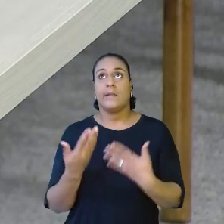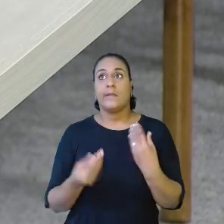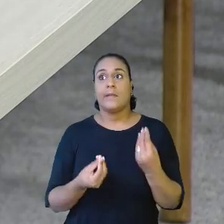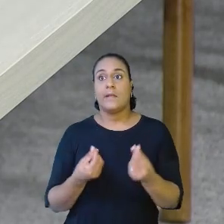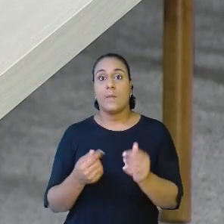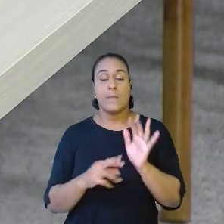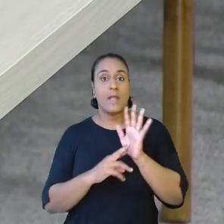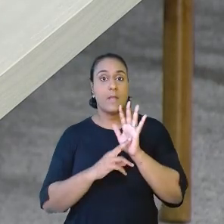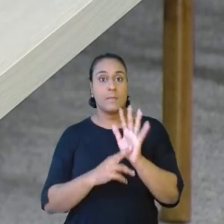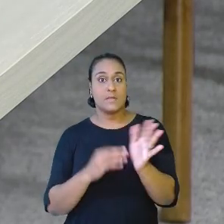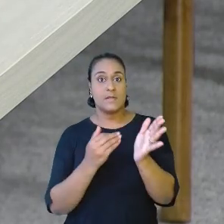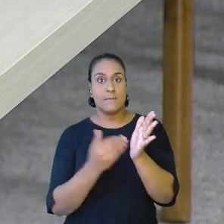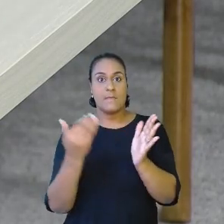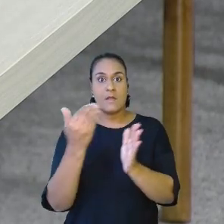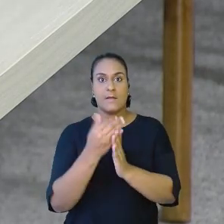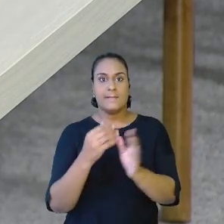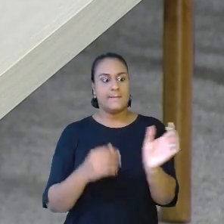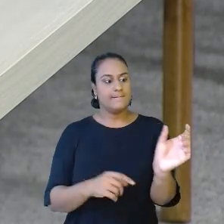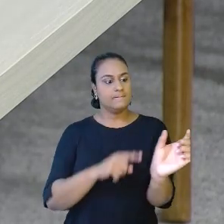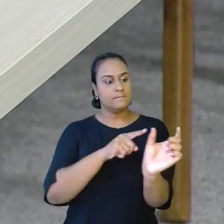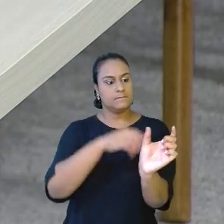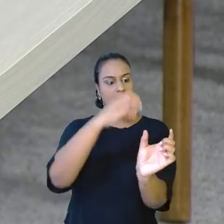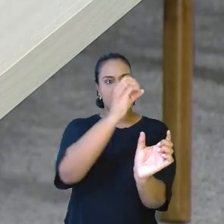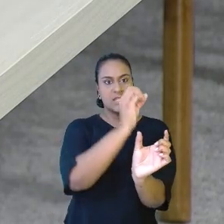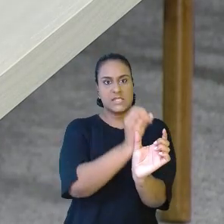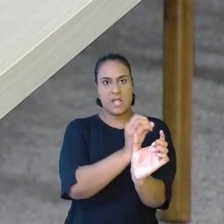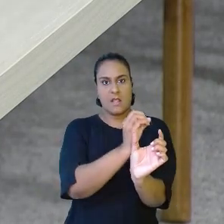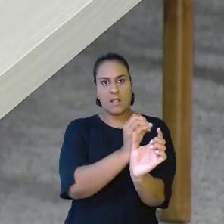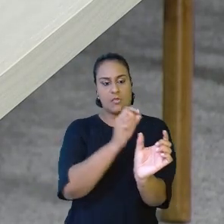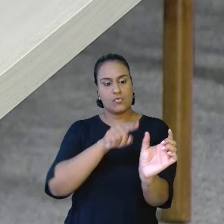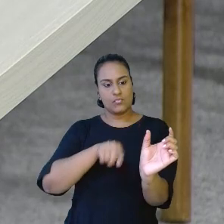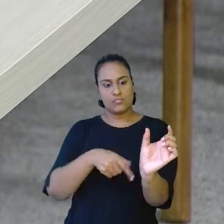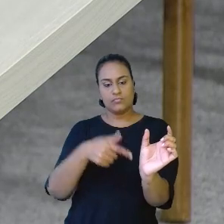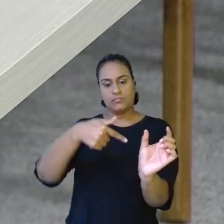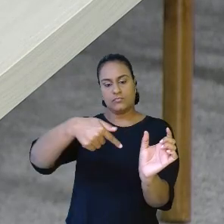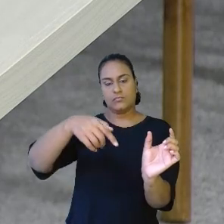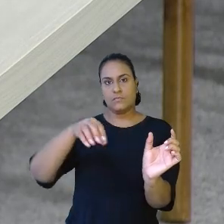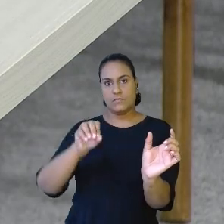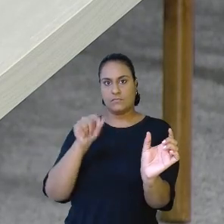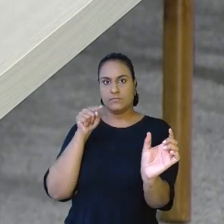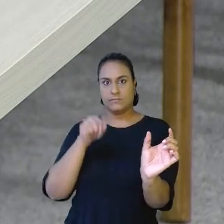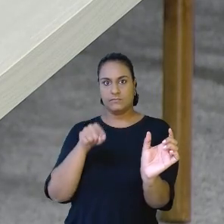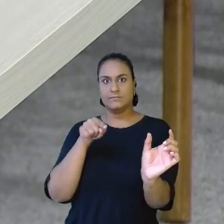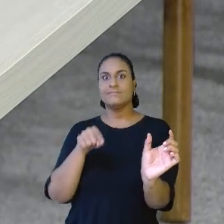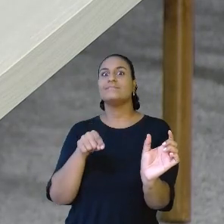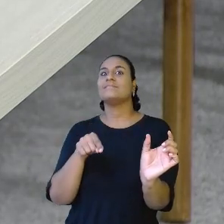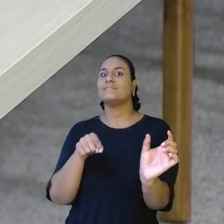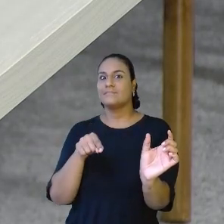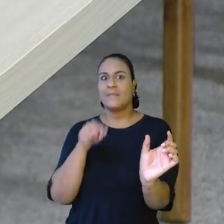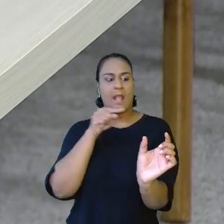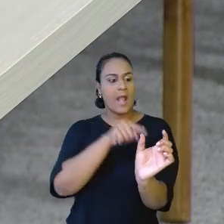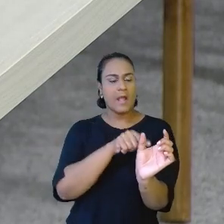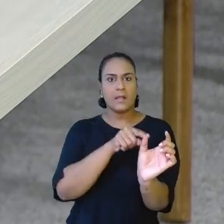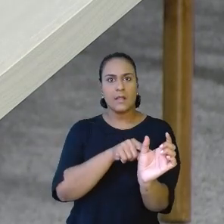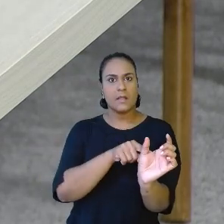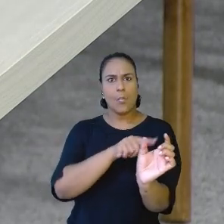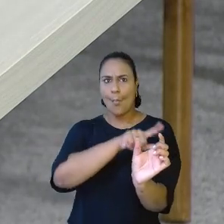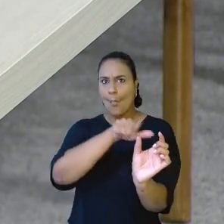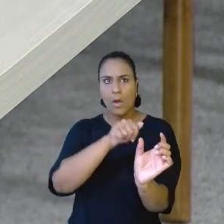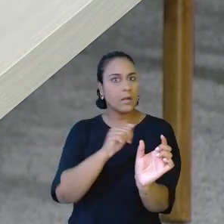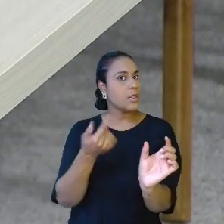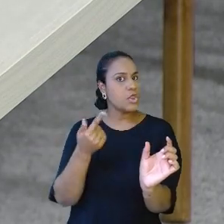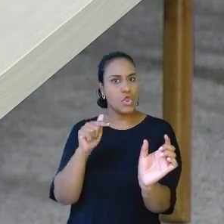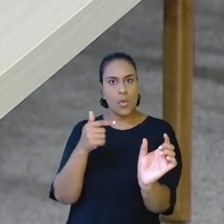uma representação maior que zero. Como não pode ficar a parte inteira sem nada, nós temos que preenchê-la com